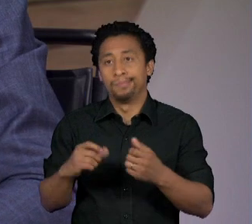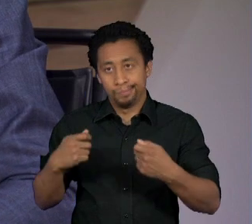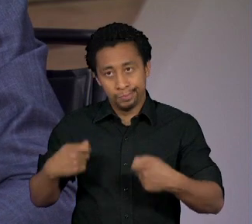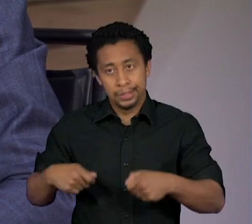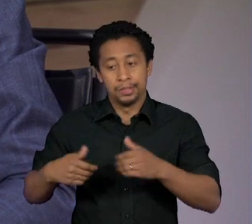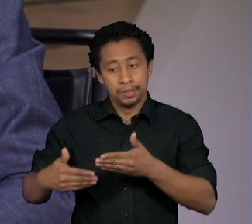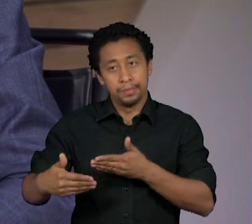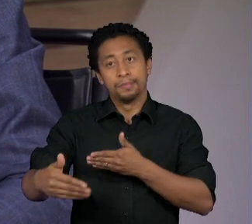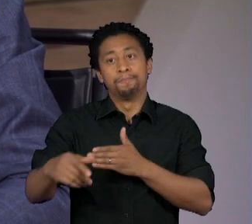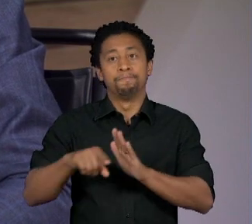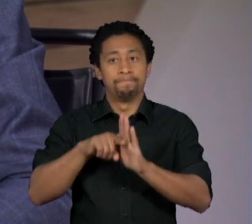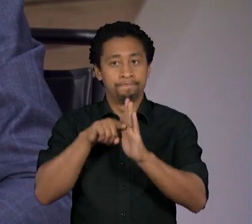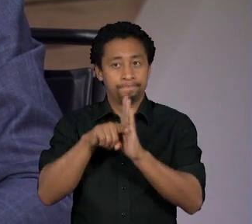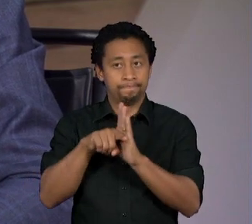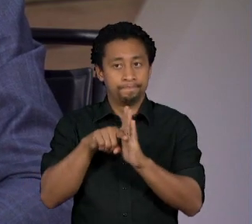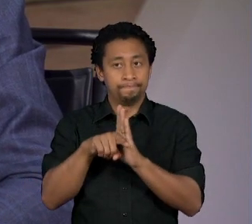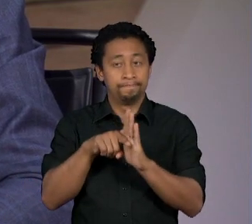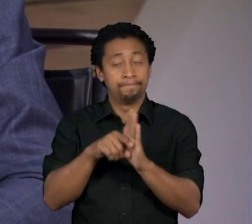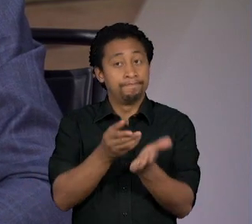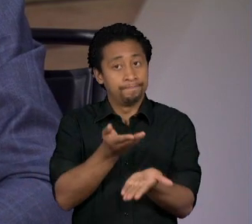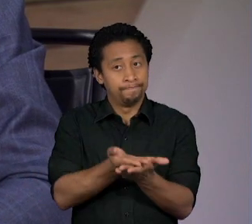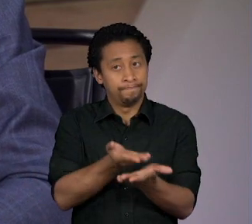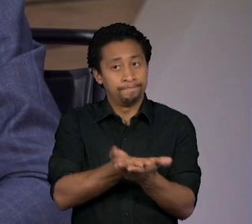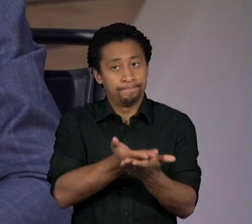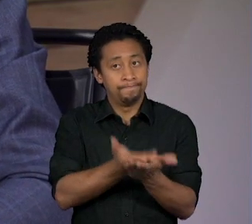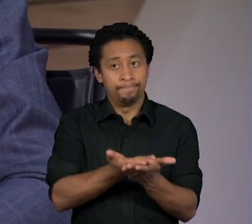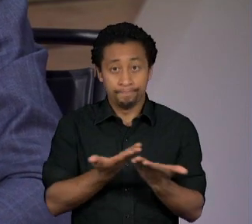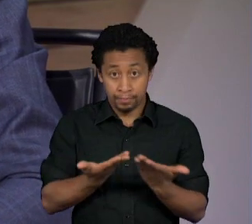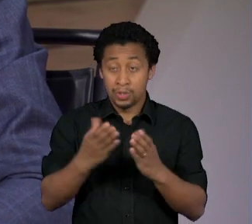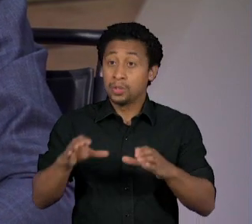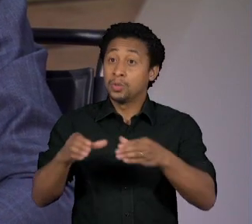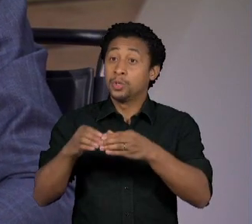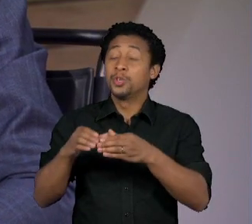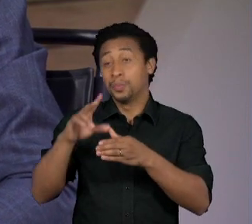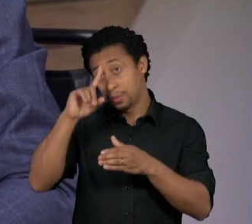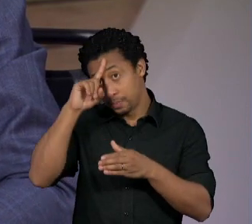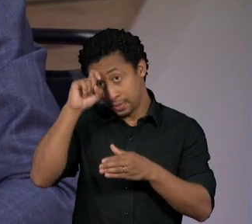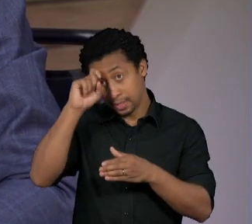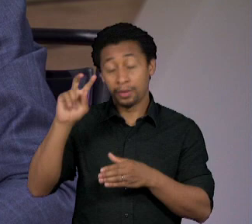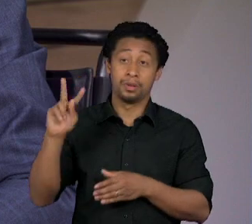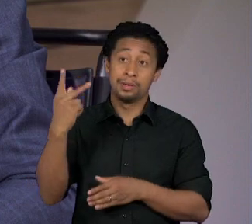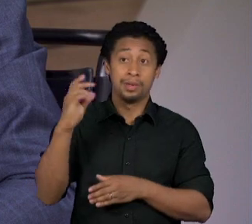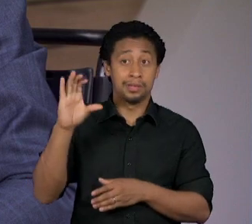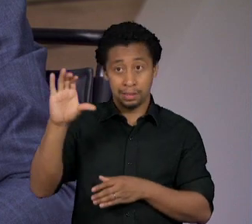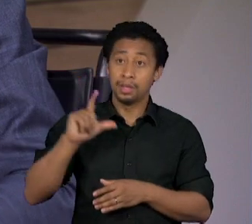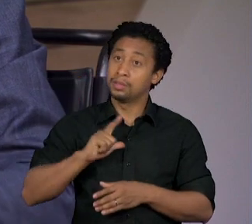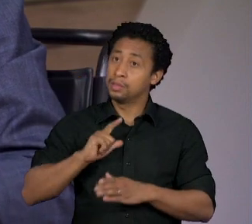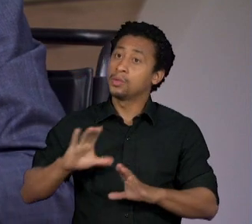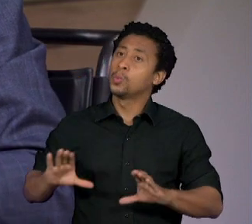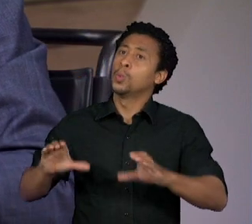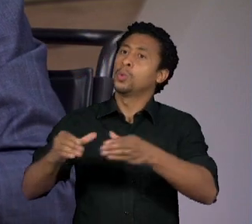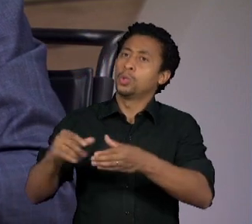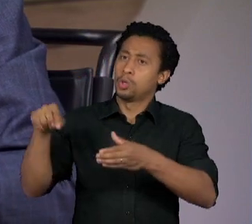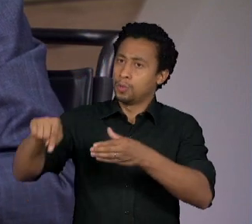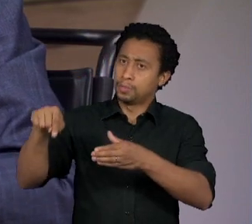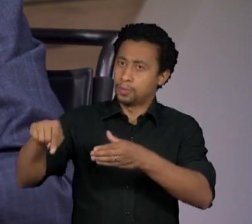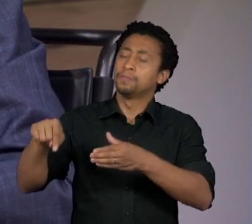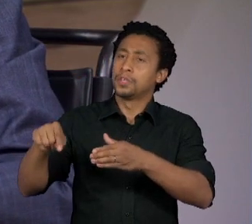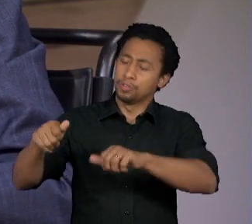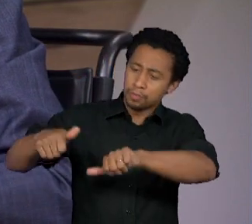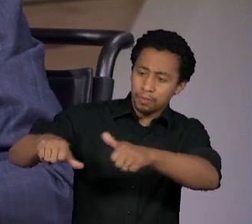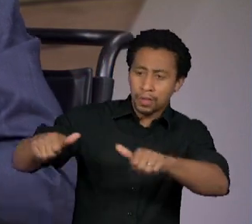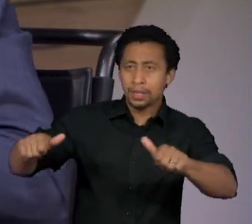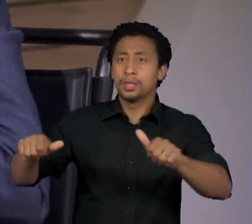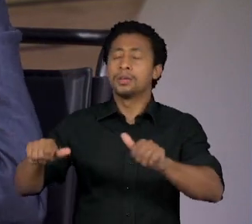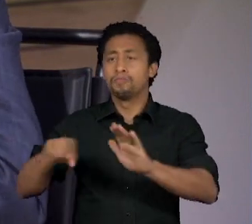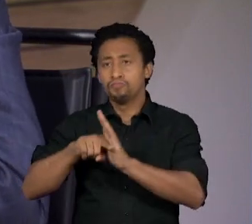tem, inclusive, no Hospital das Clínicas, um grupo de estudo sobre isso, né? De pessoas que nós estamos fazendo as avaliações